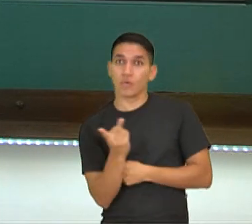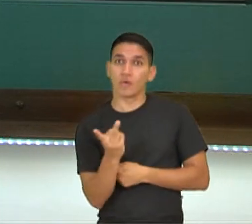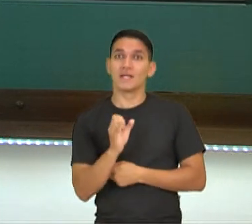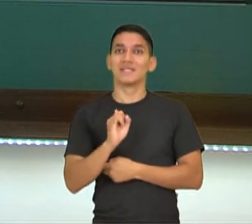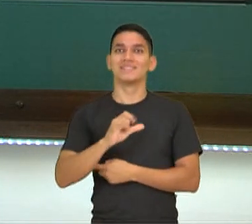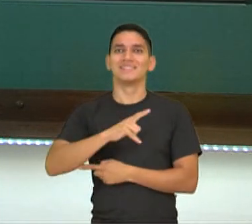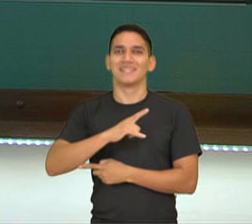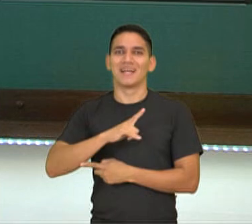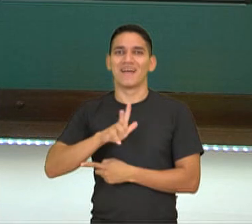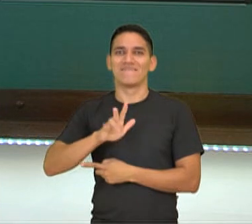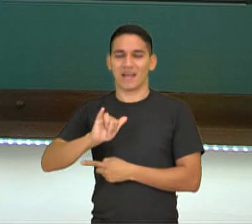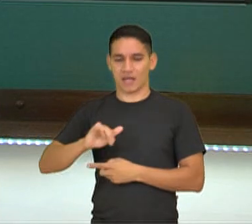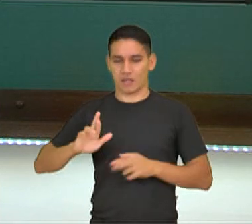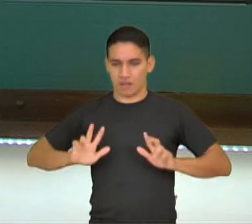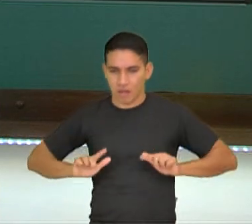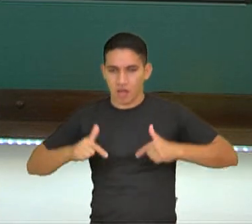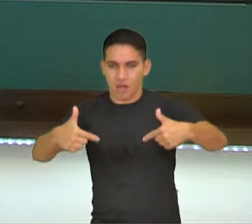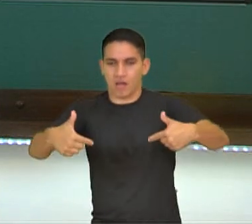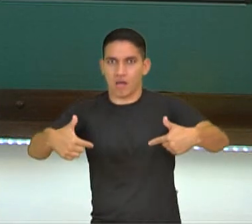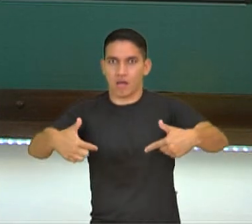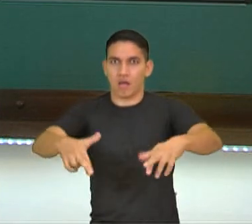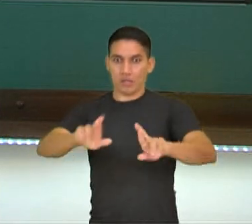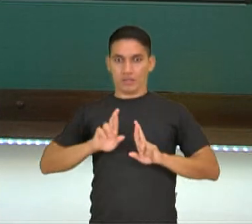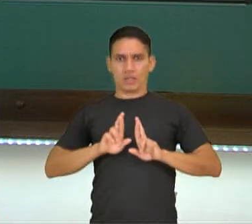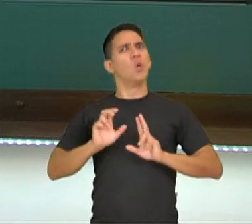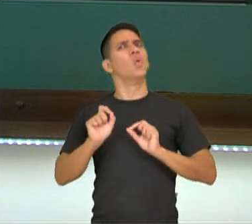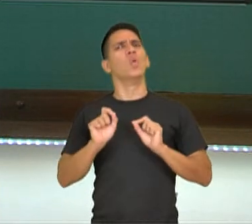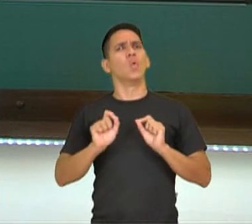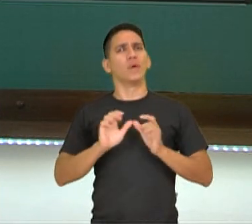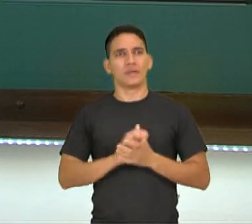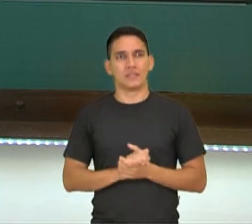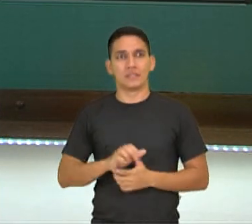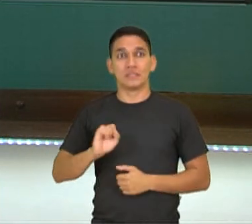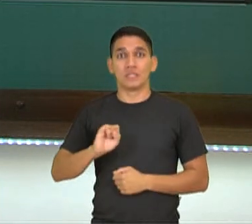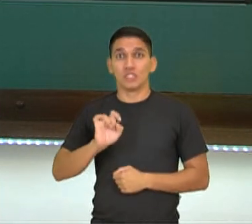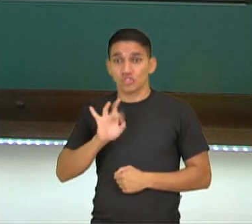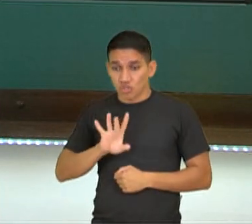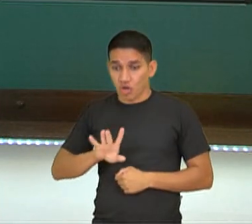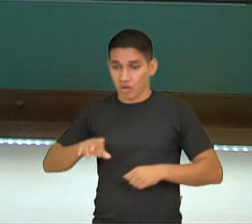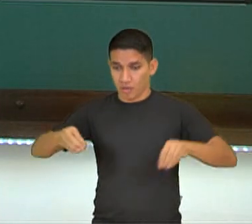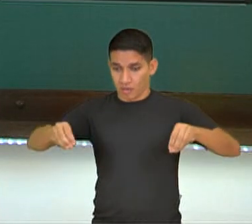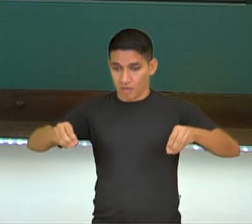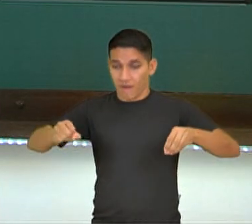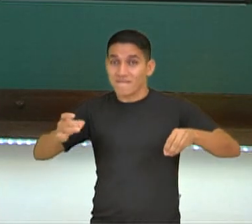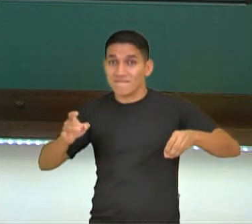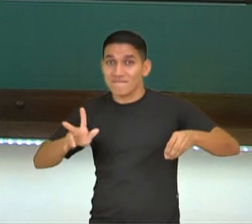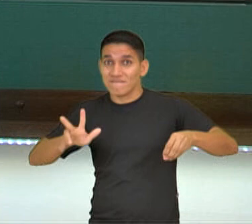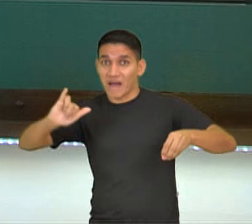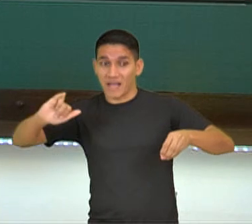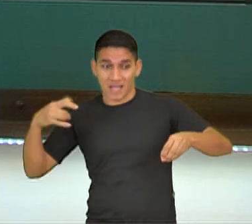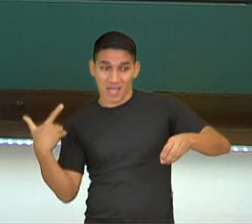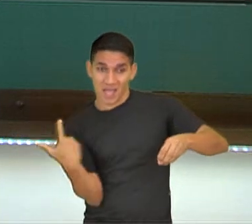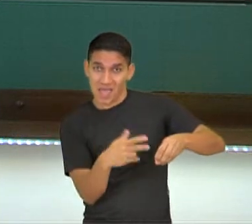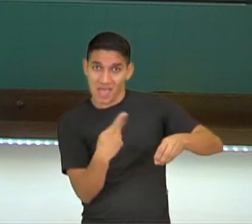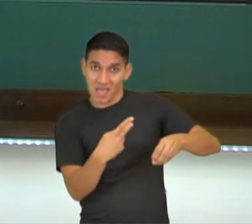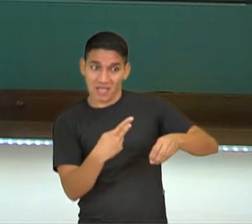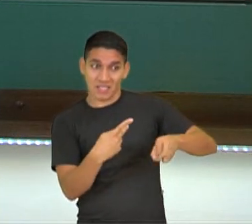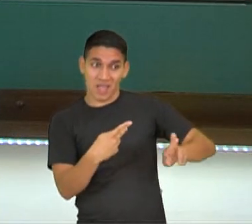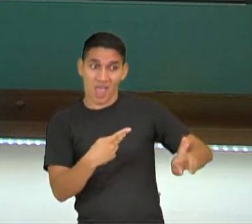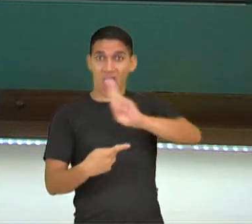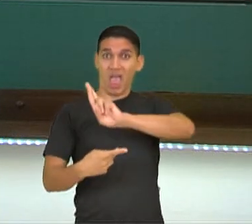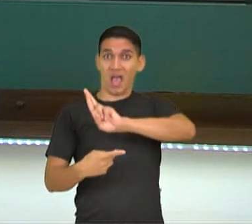se houver ação e reação. Ou seja, só a ação se houver reação, só a reação se houver